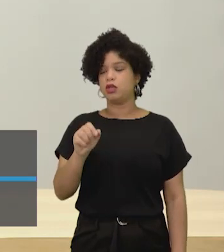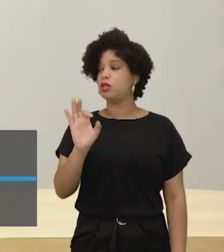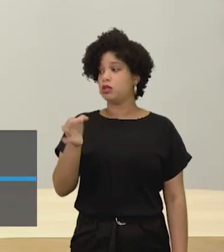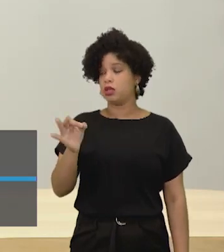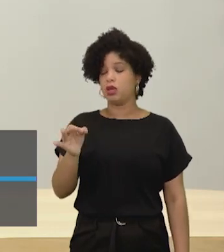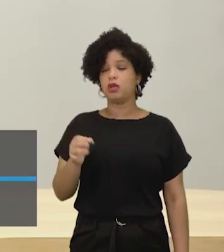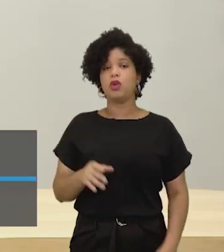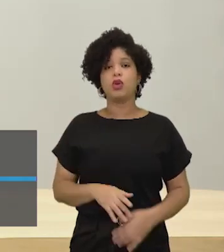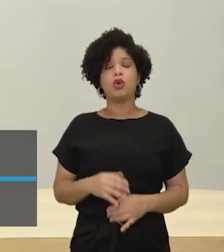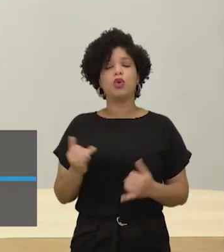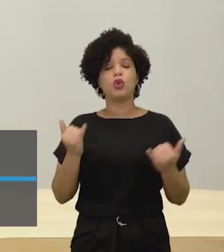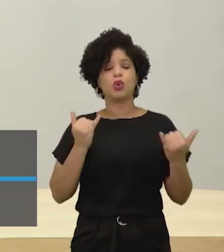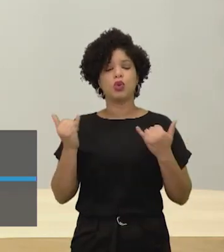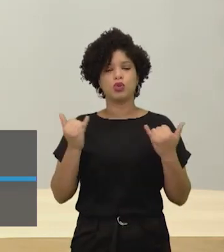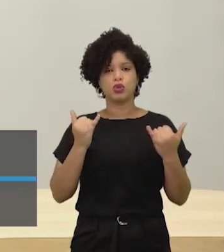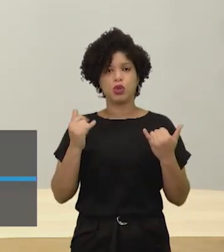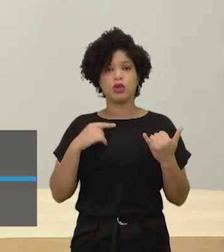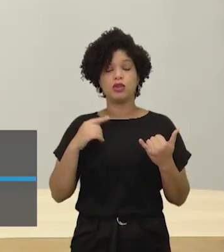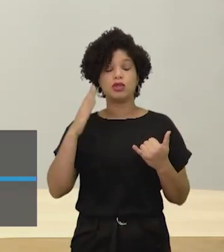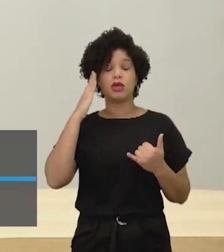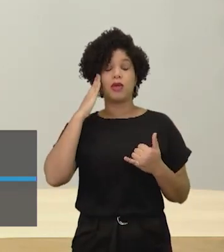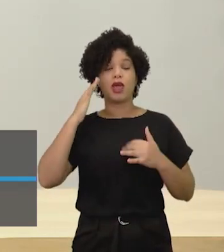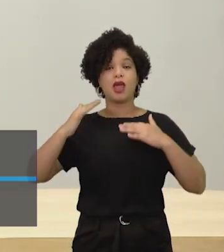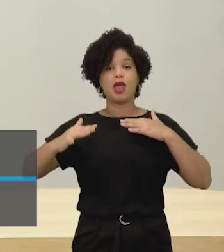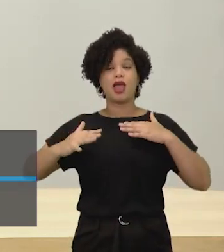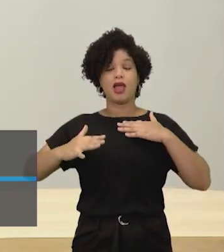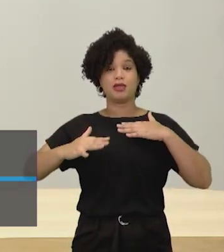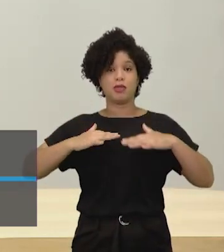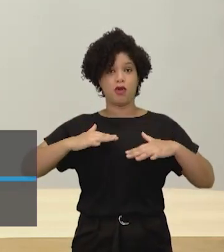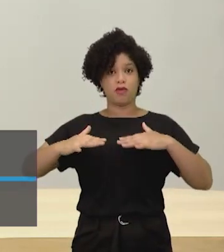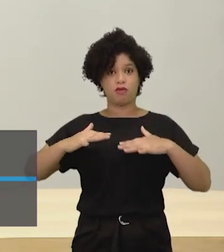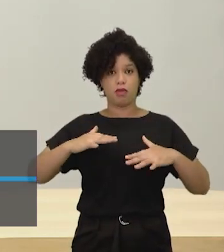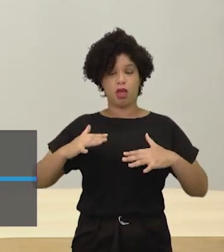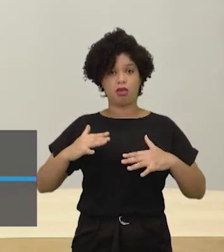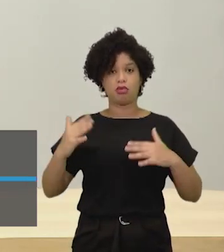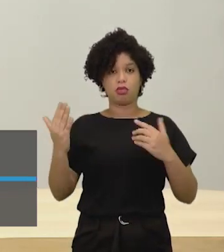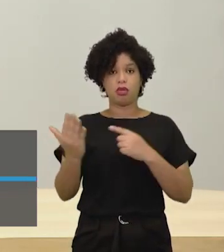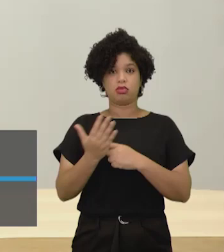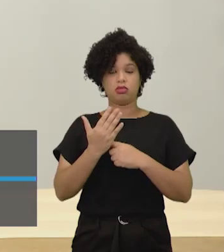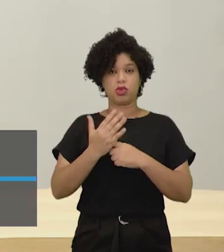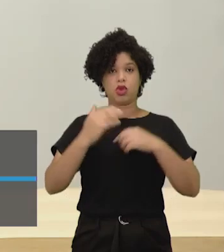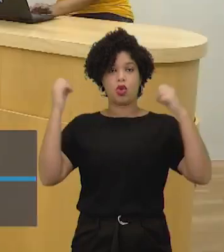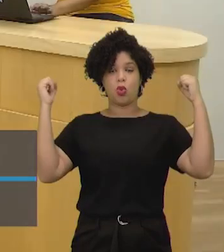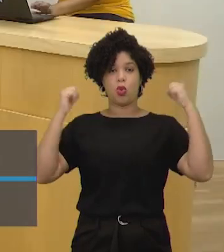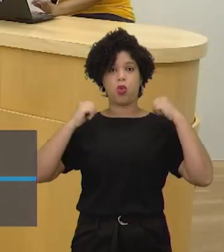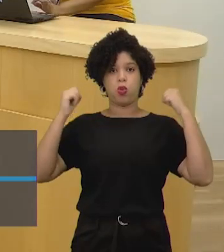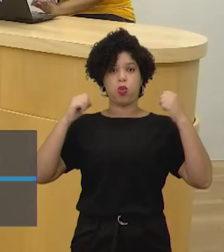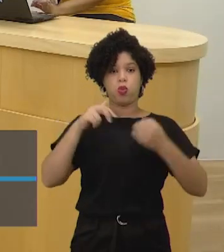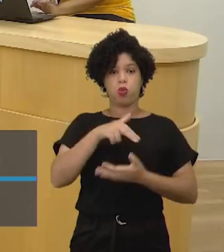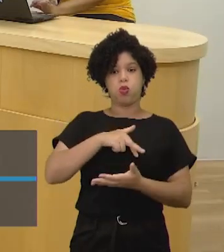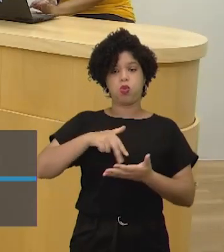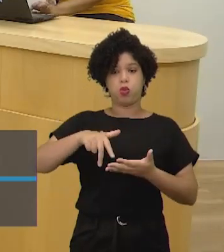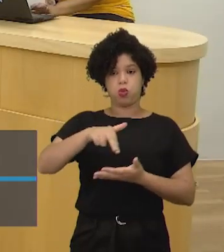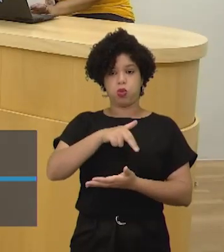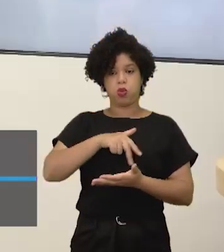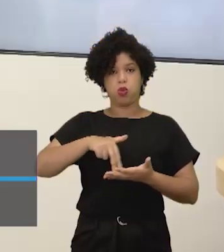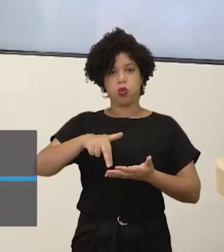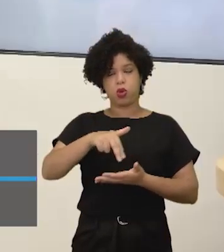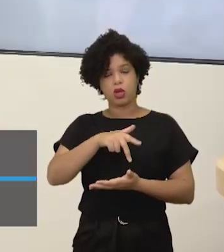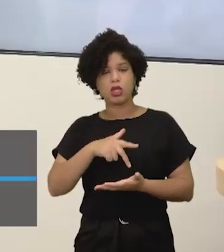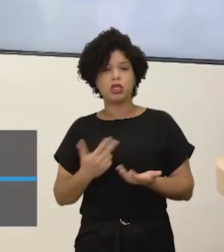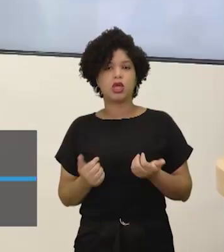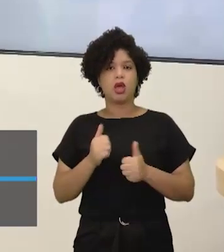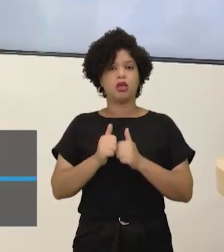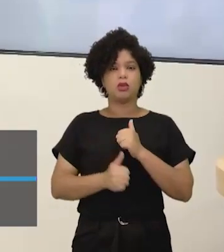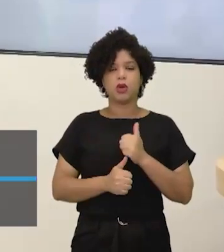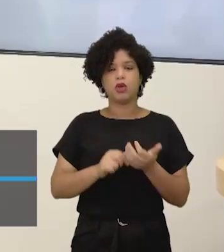assunto abordado é a importância do exercício físico para a saúde corporal, né? Então, esse é o assunto central ali, é o